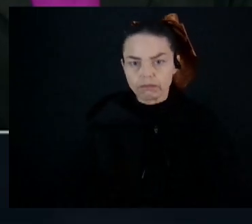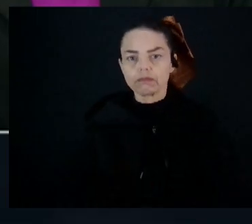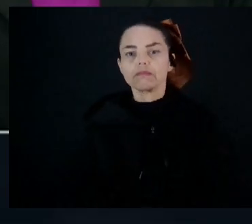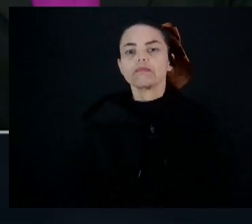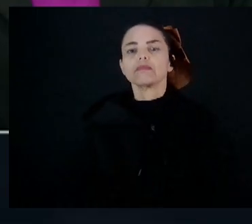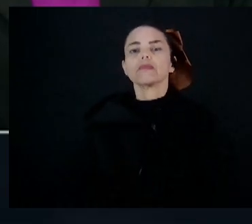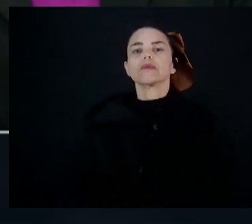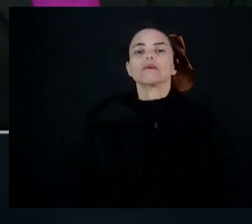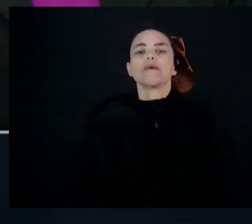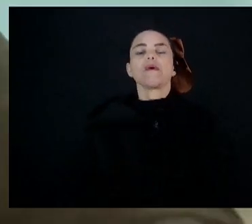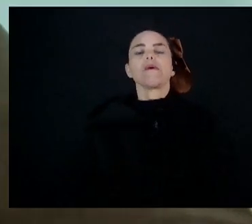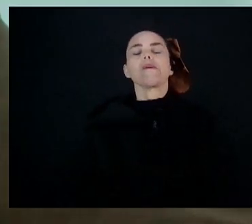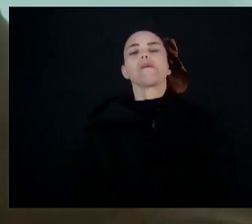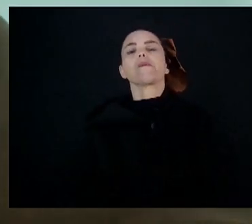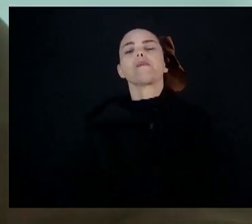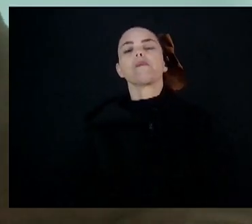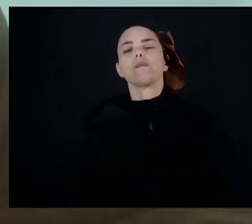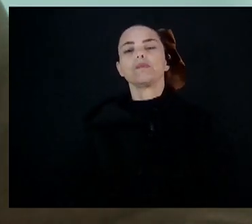Então,